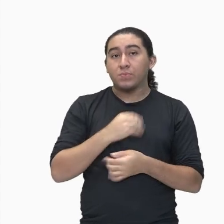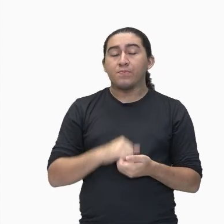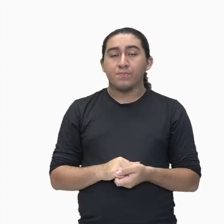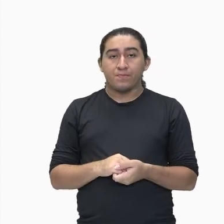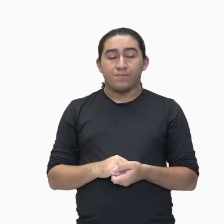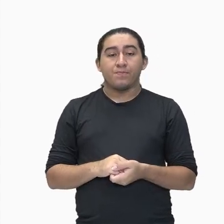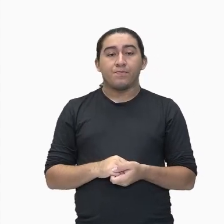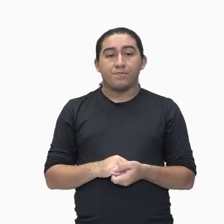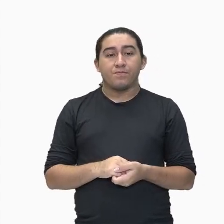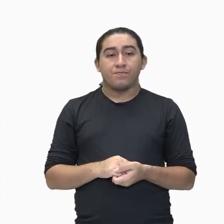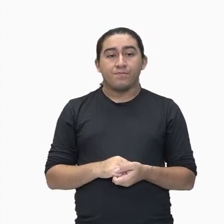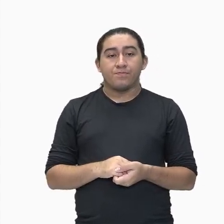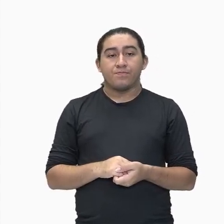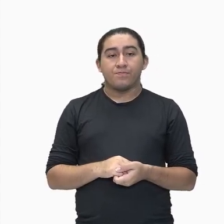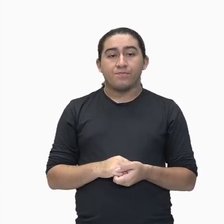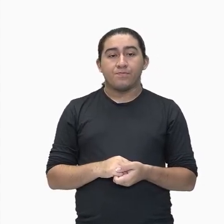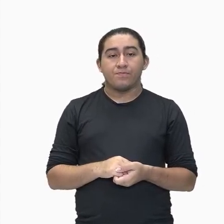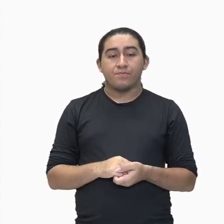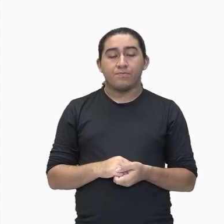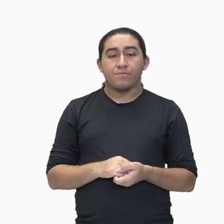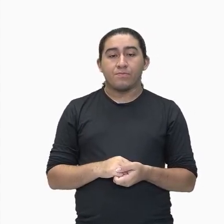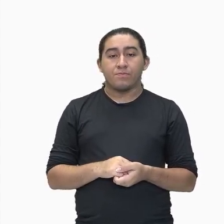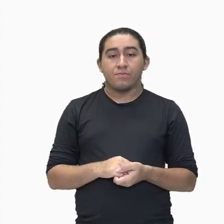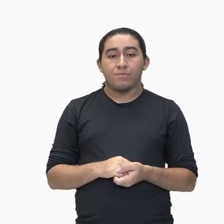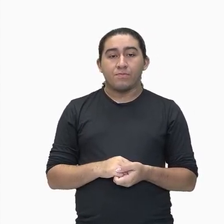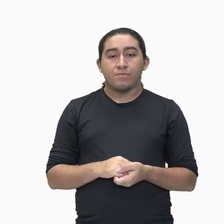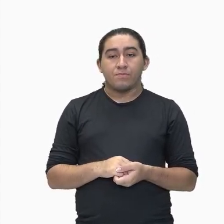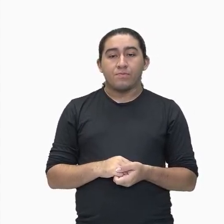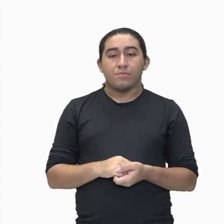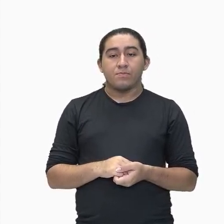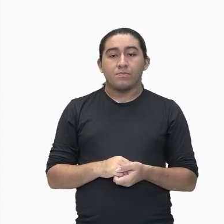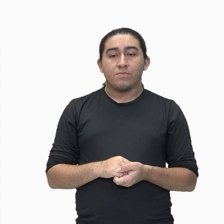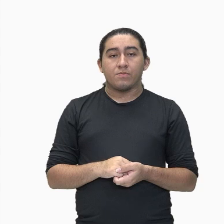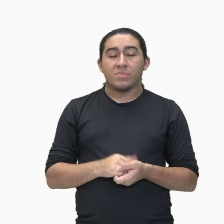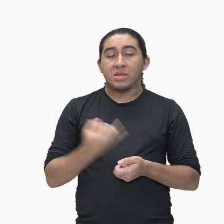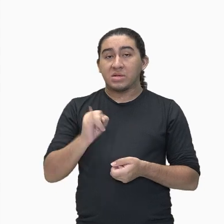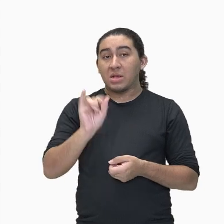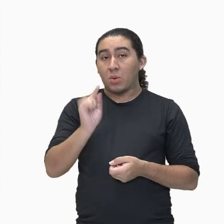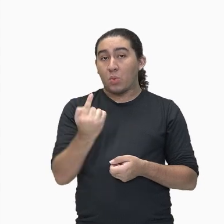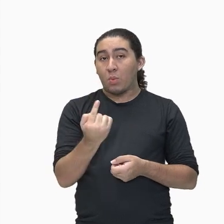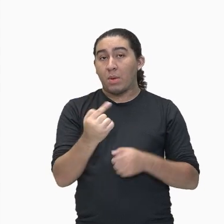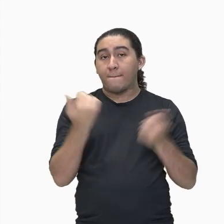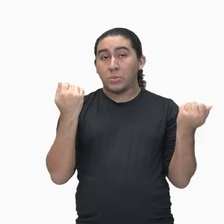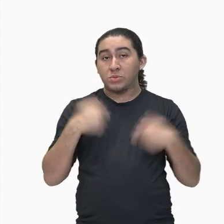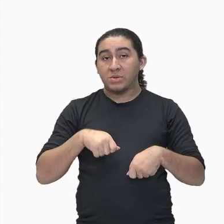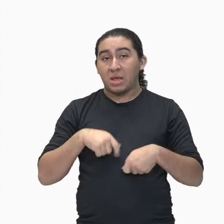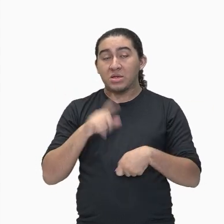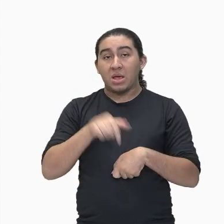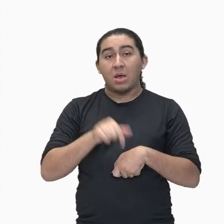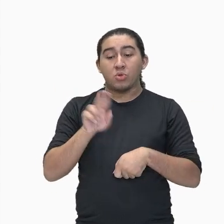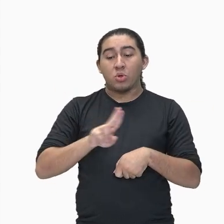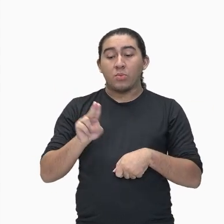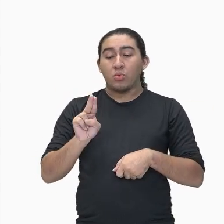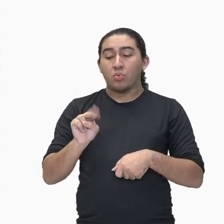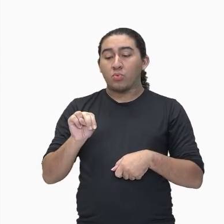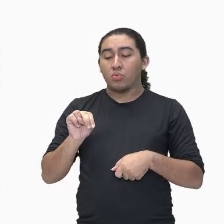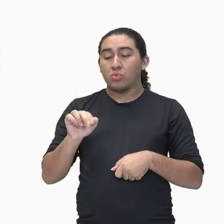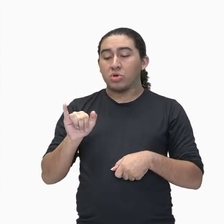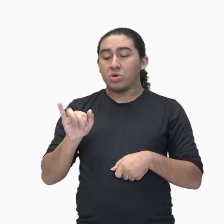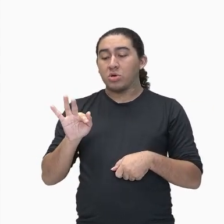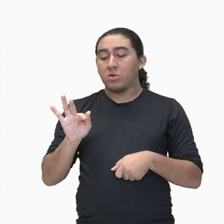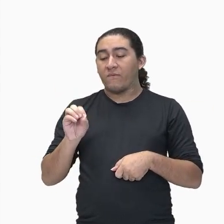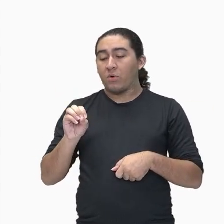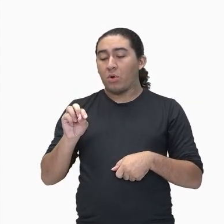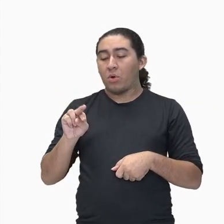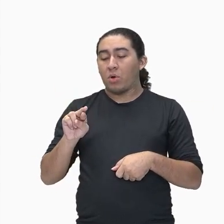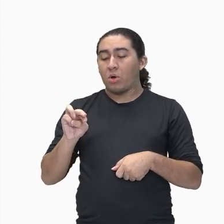masculino. Então, única forma, né? Nós chamamos de uniformes, adjetivo uniformes. E